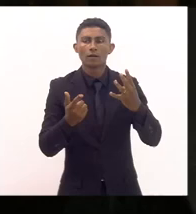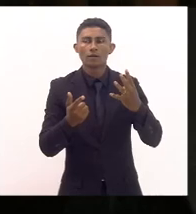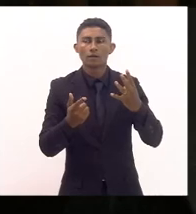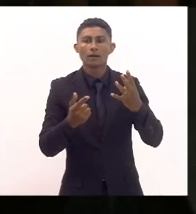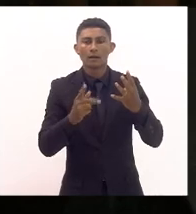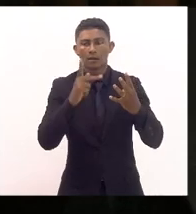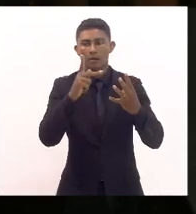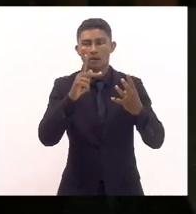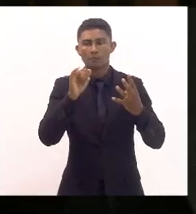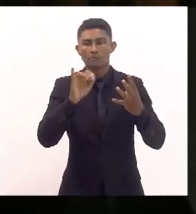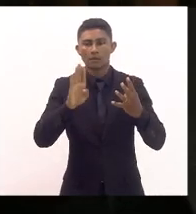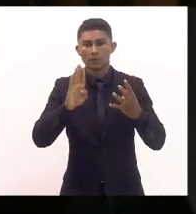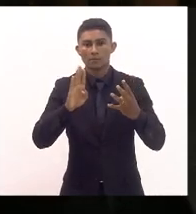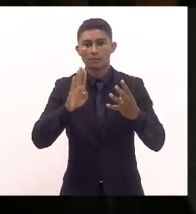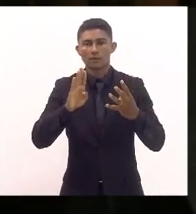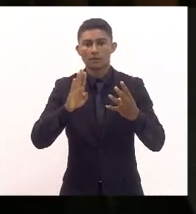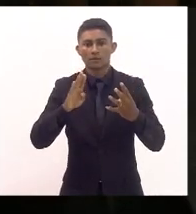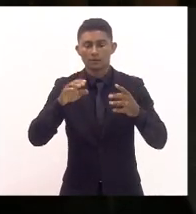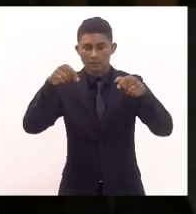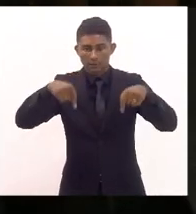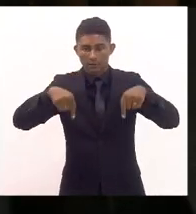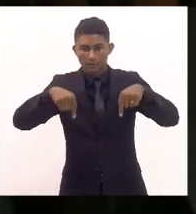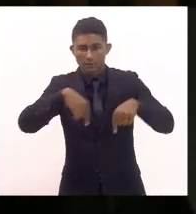produto interno bruto regional